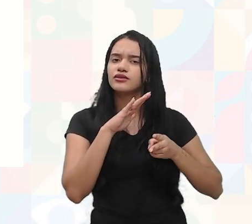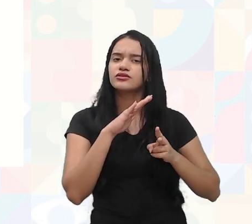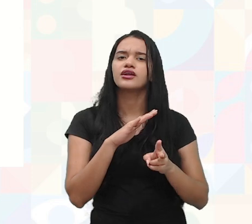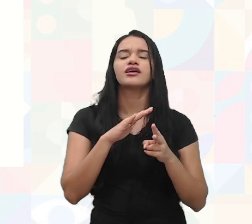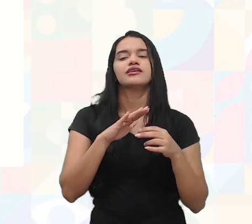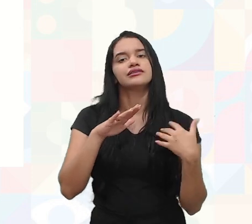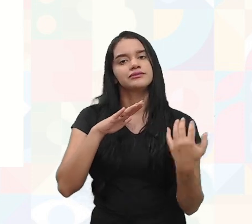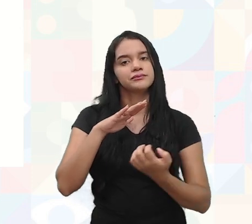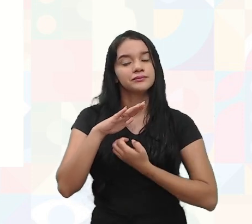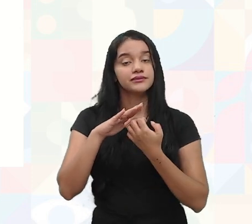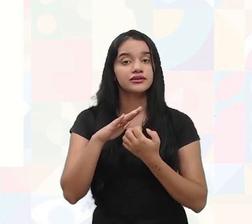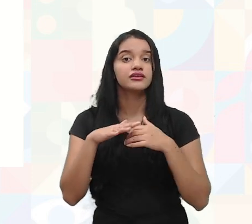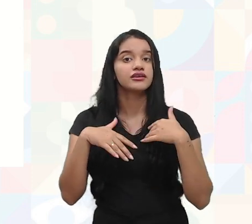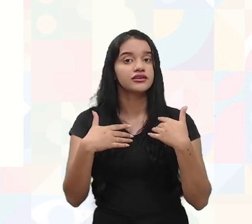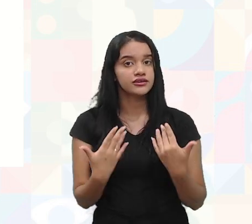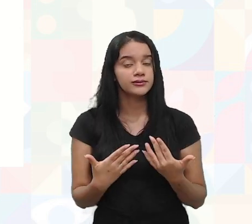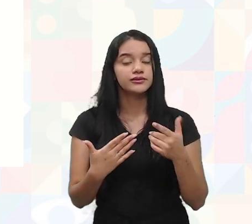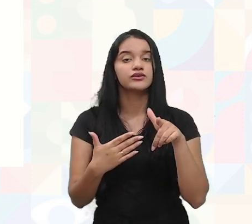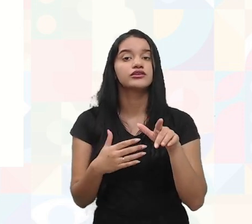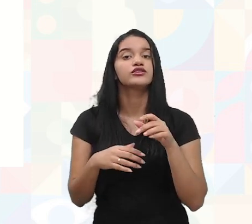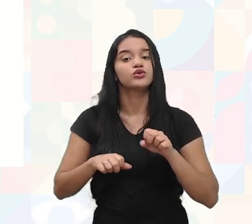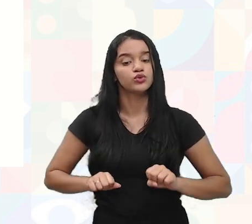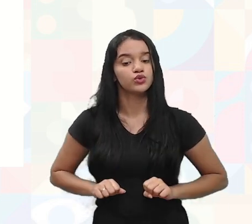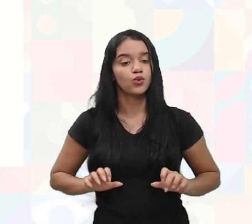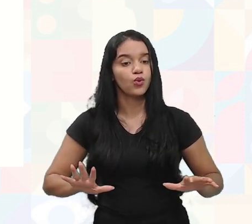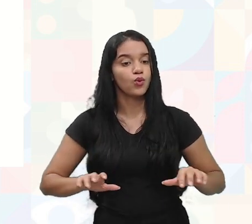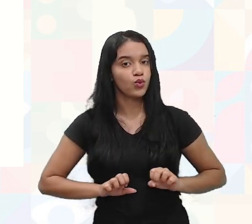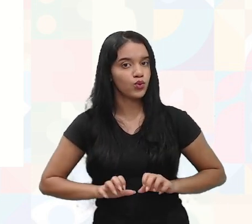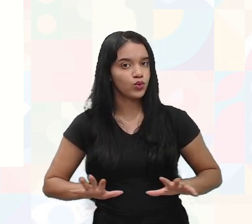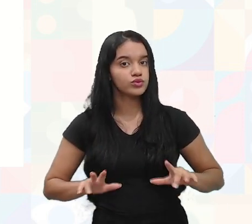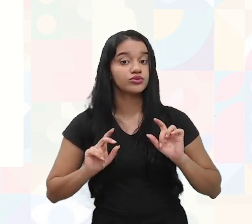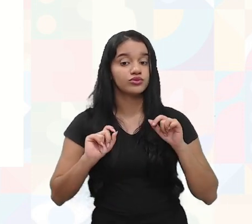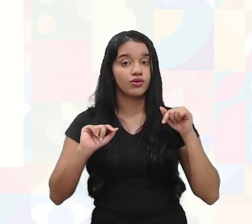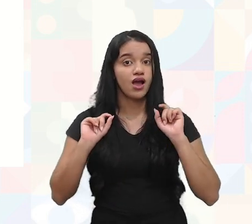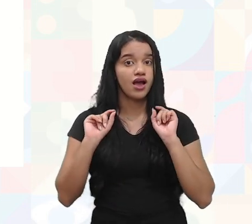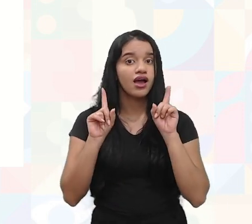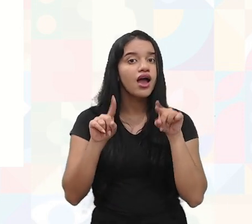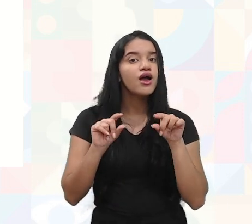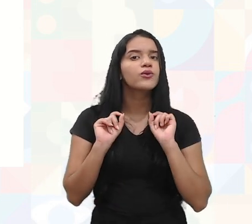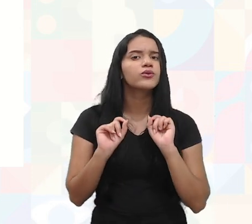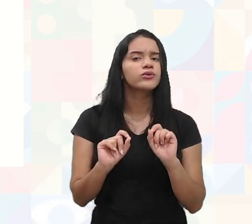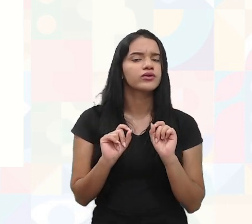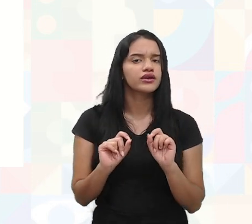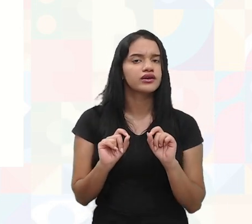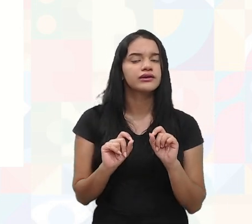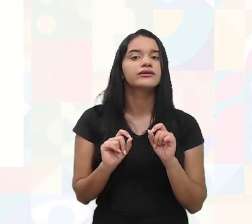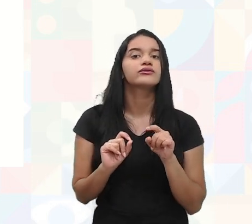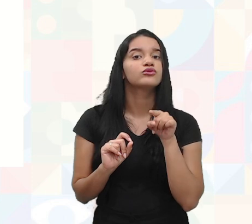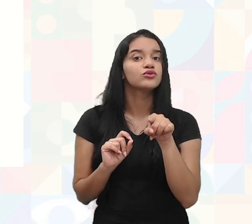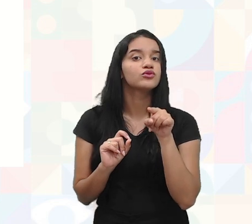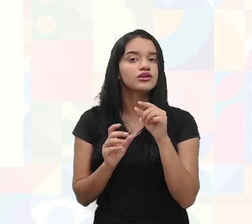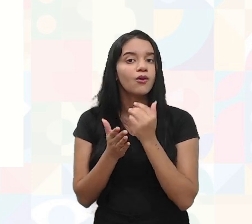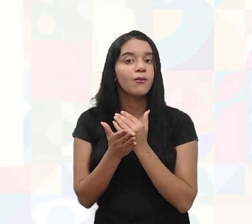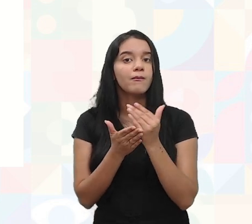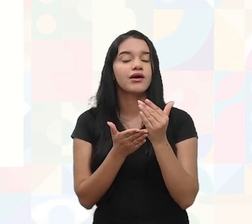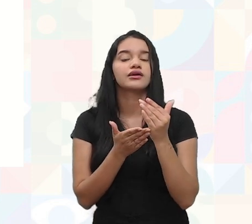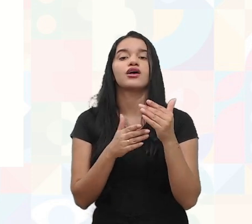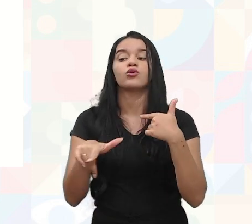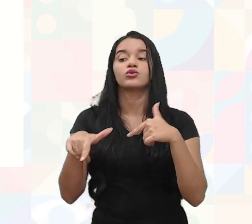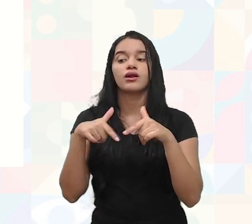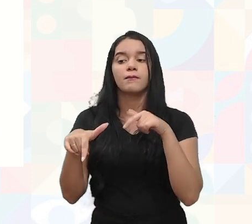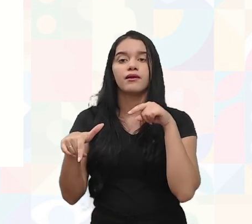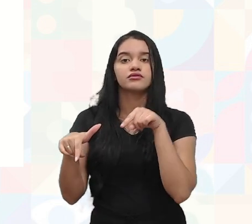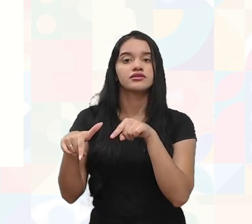empresa funcionando. Então, esses custos eles são levados em consideração quando você vai precificar um serviço,